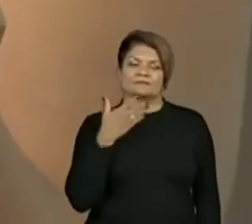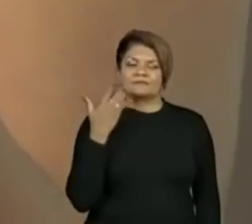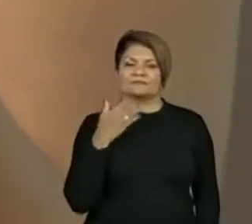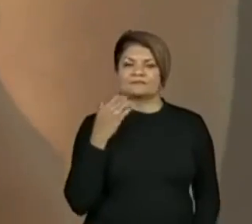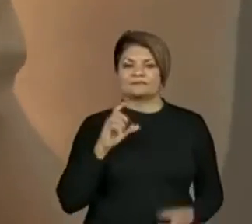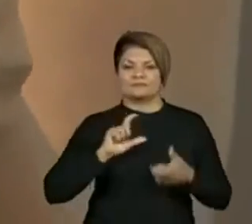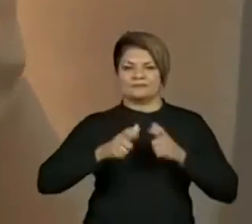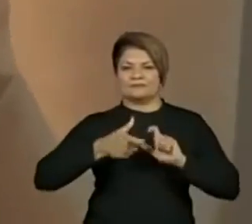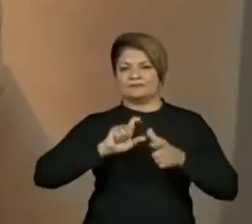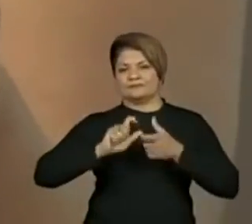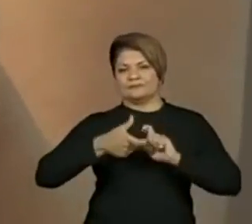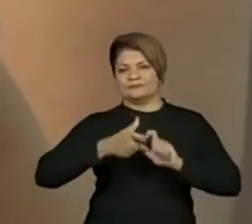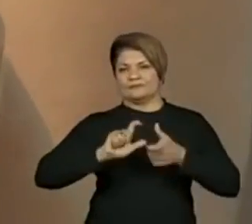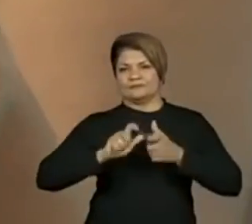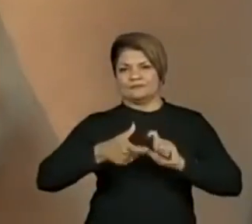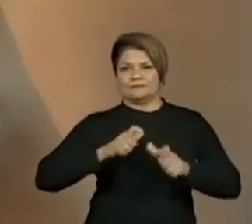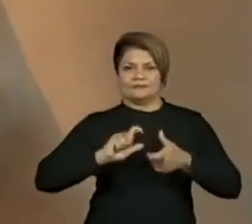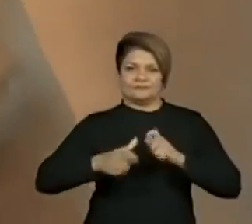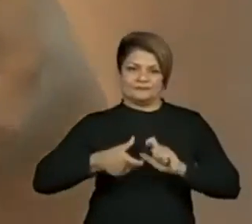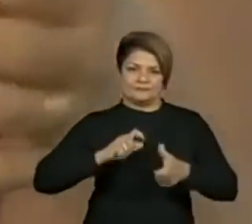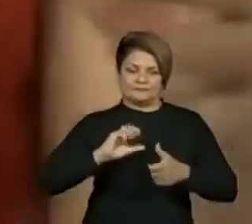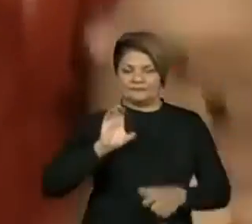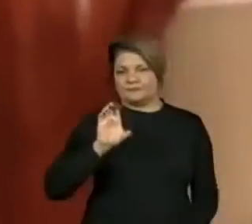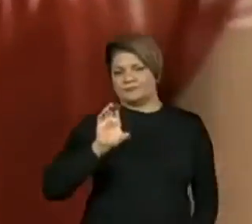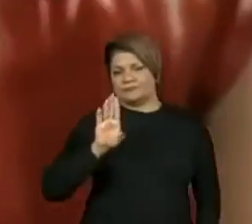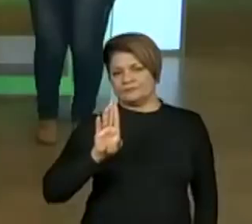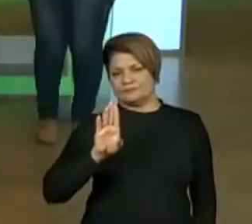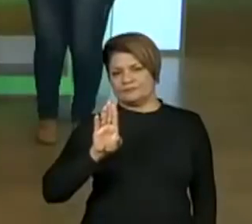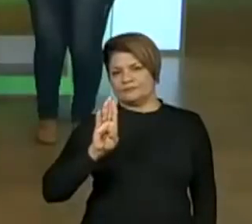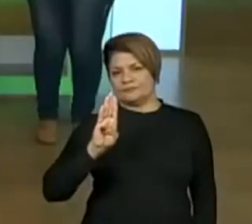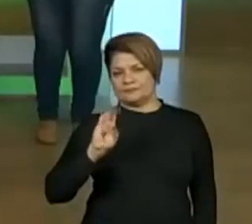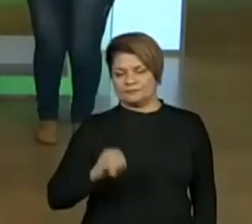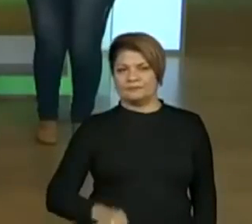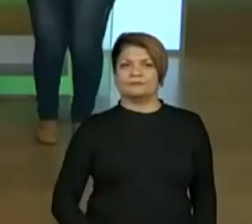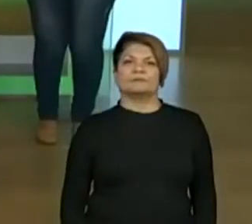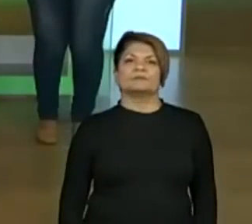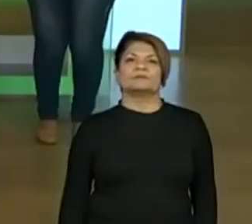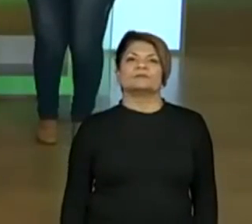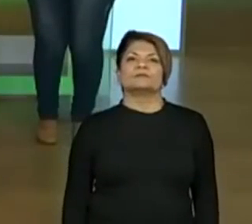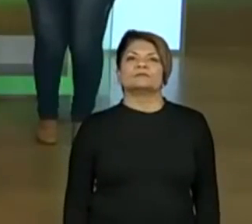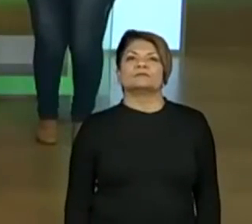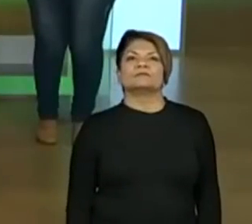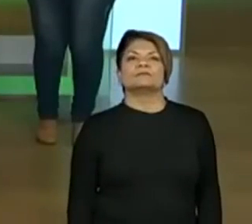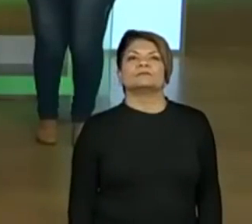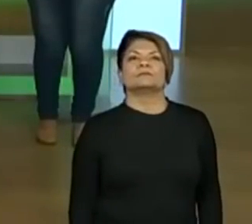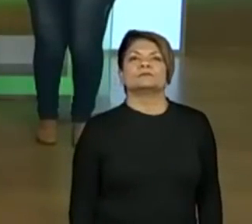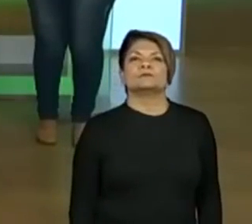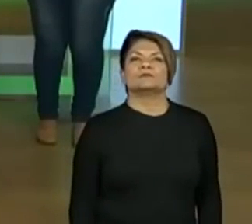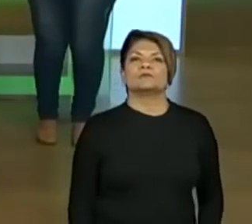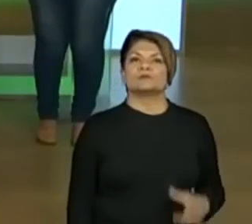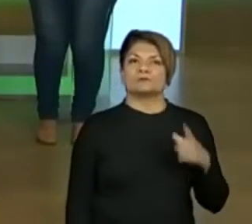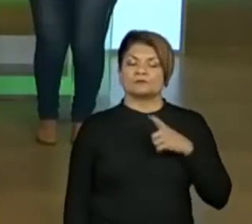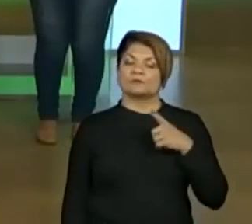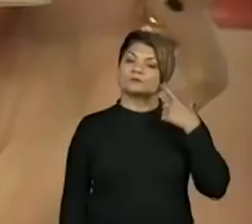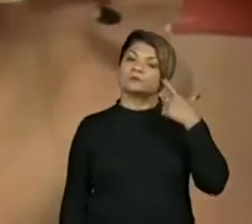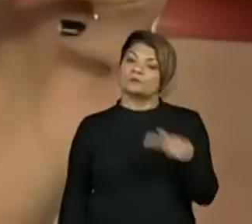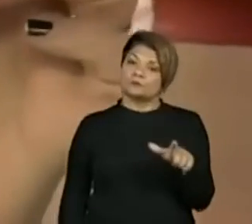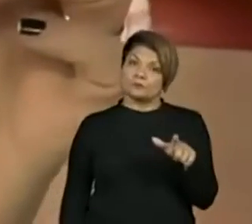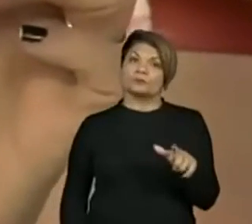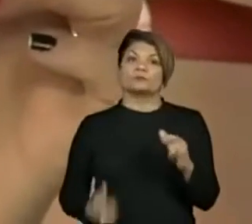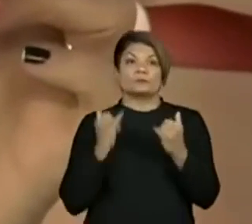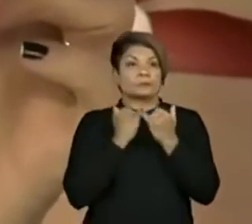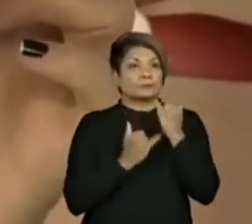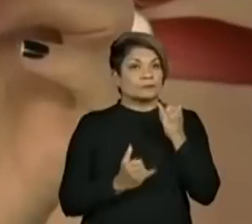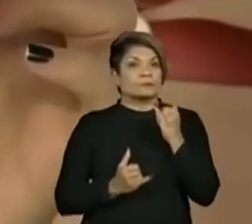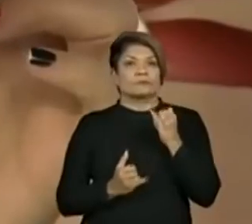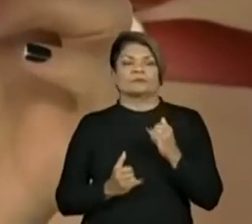cubo. Tem até muito nos jogos, um cubo, né? Tem esse outro, parece um cubo, só que ele é